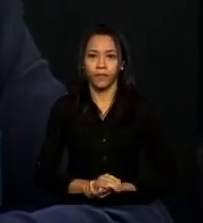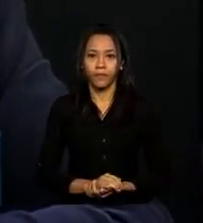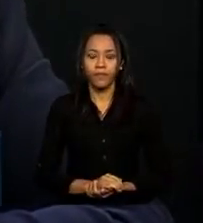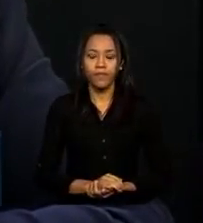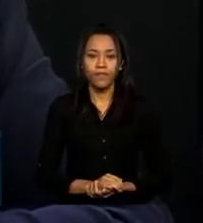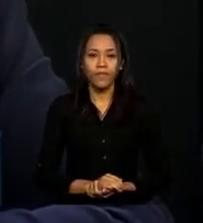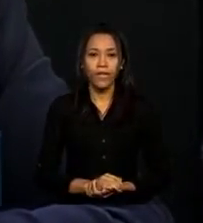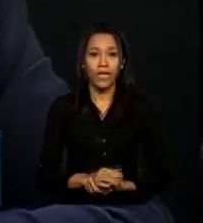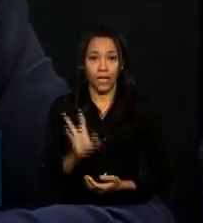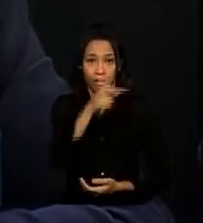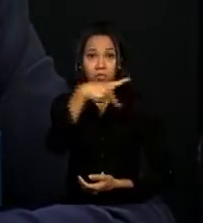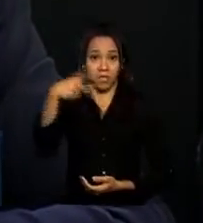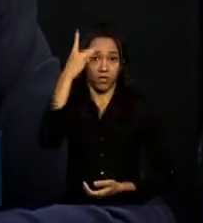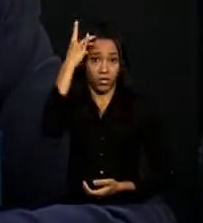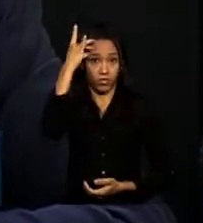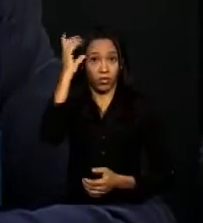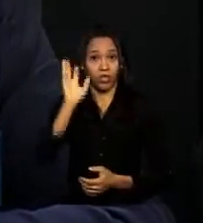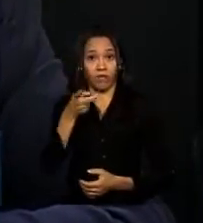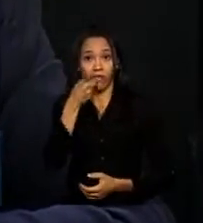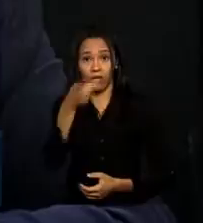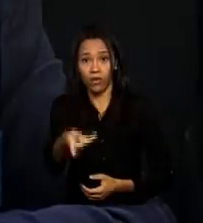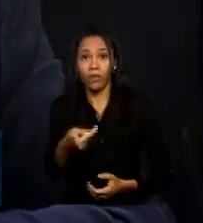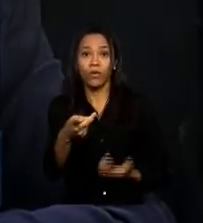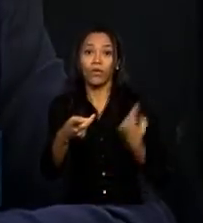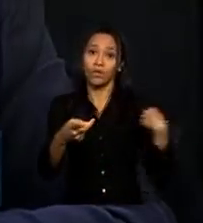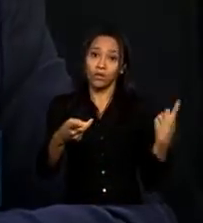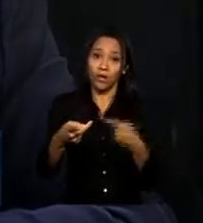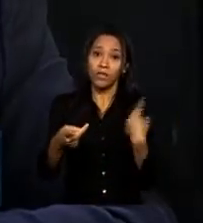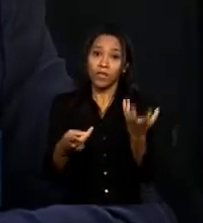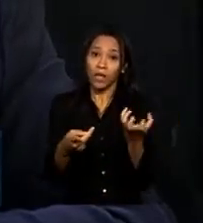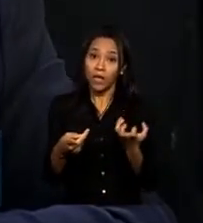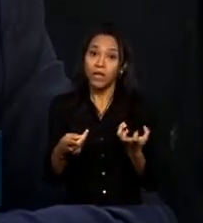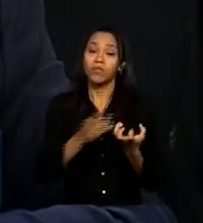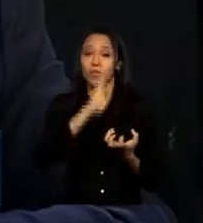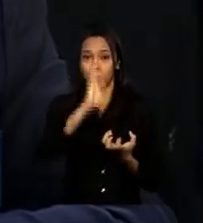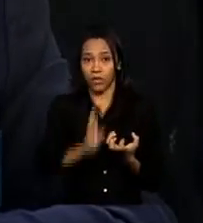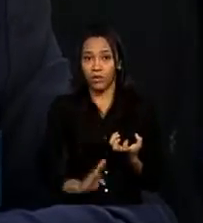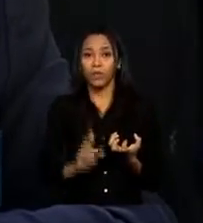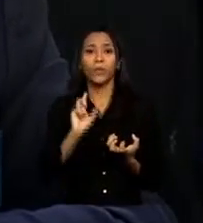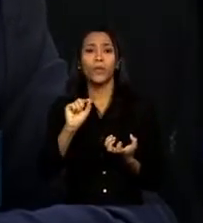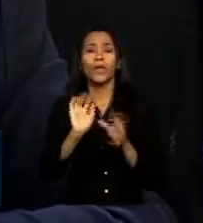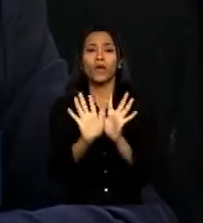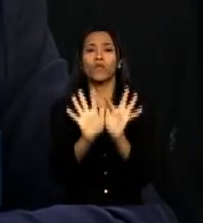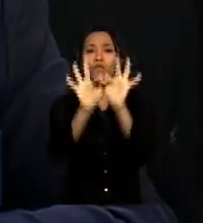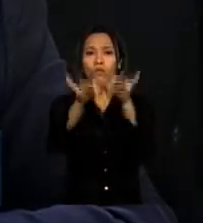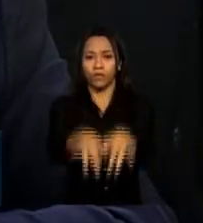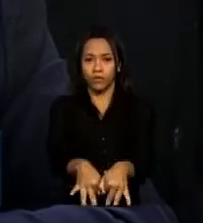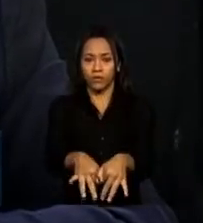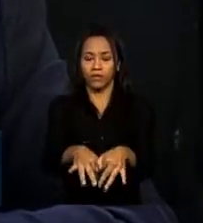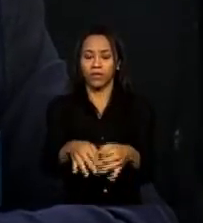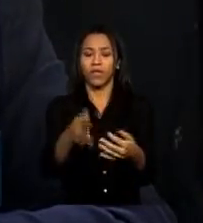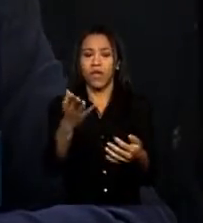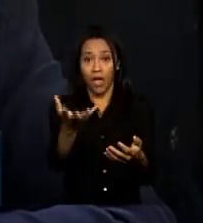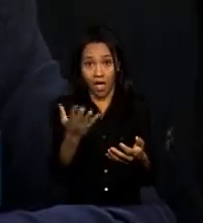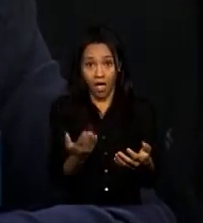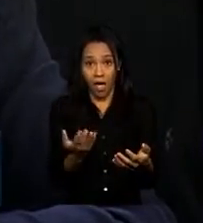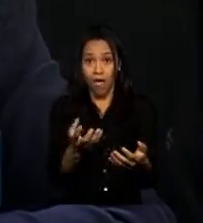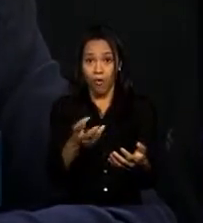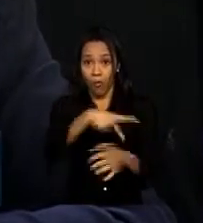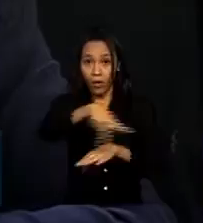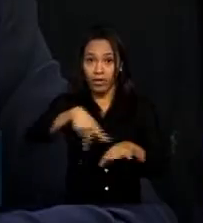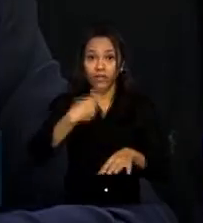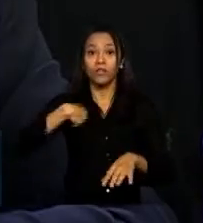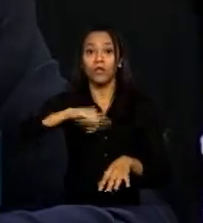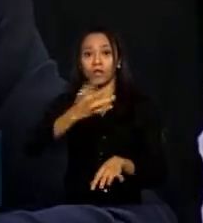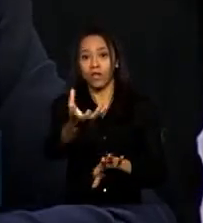a presidenta Dilma, todos nós anunciamos e queremos para o nosso país, que, ao fim e ao cabo, é algo simples. O país que nós queremos é